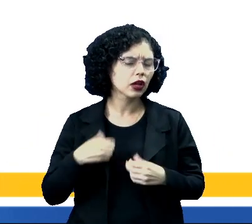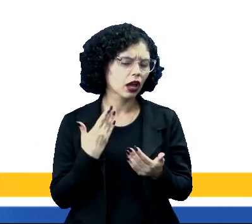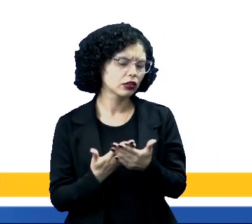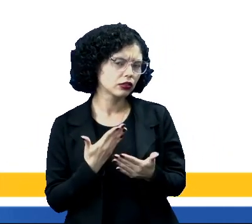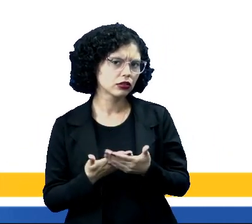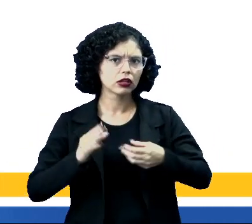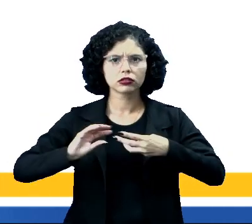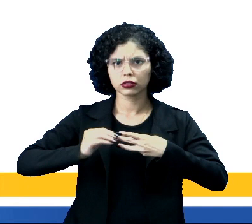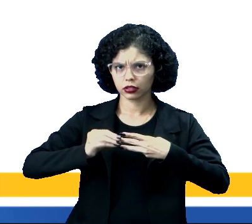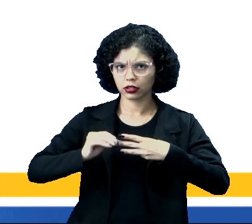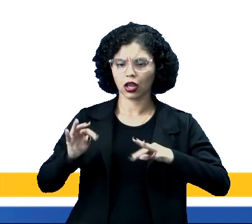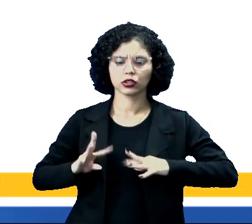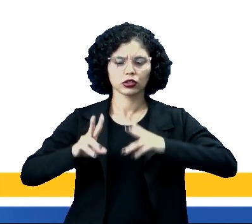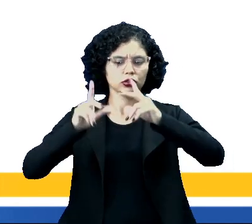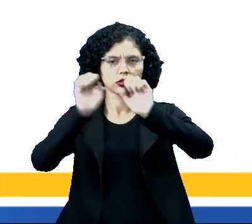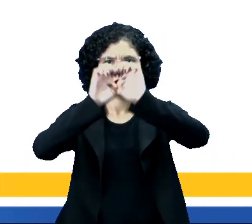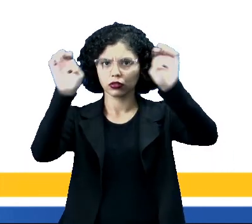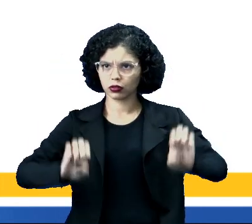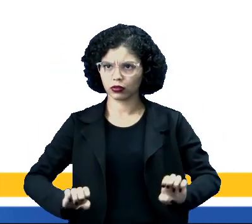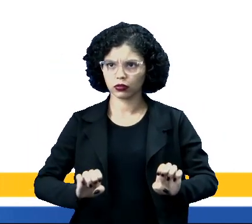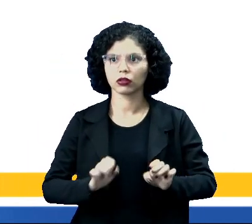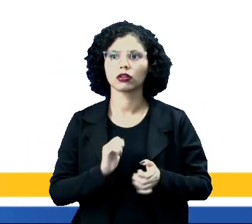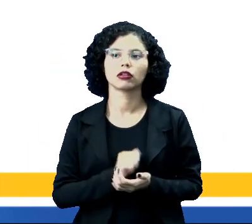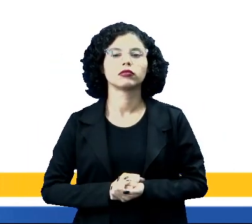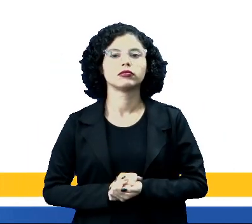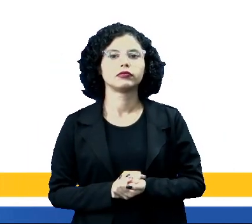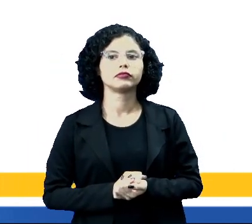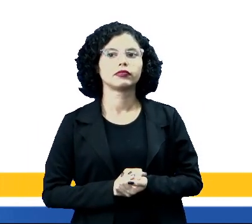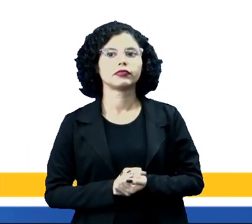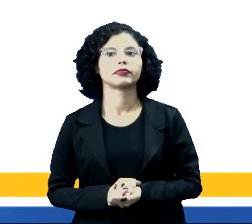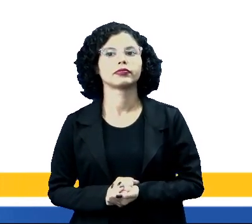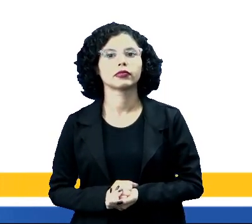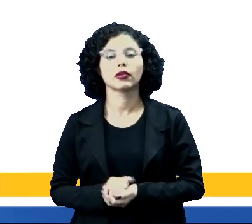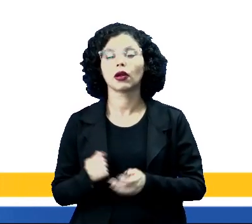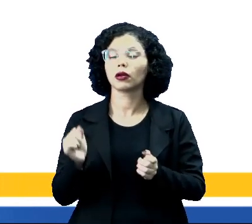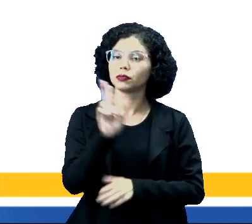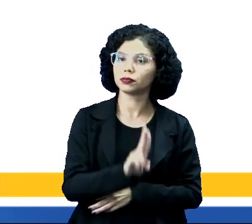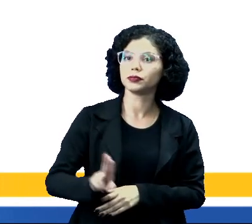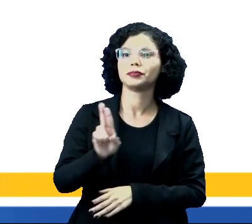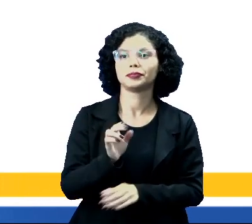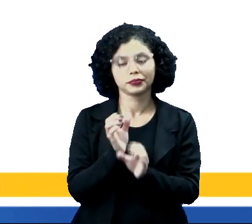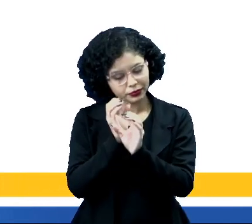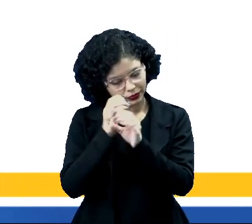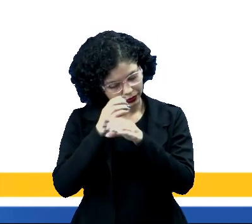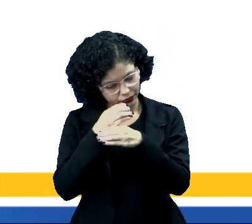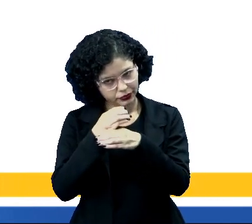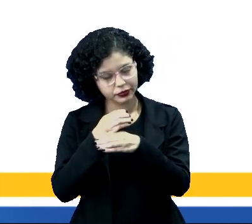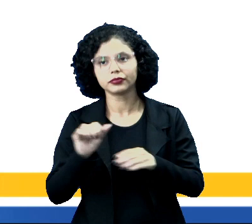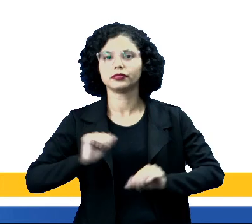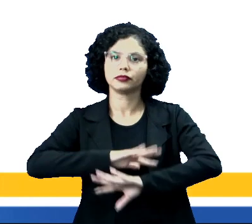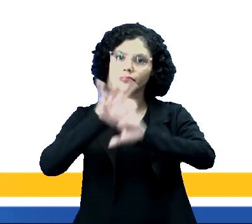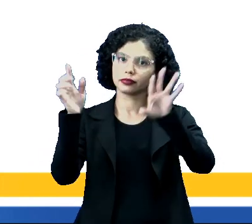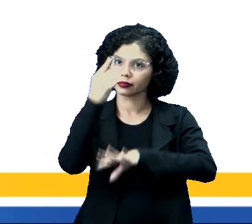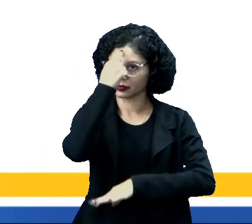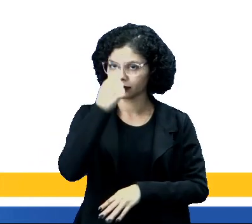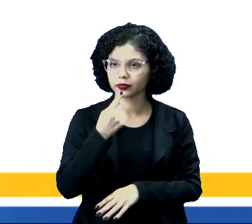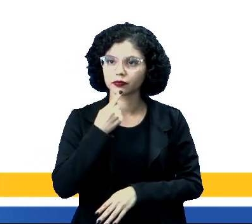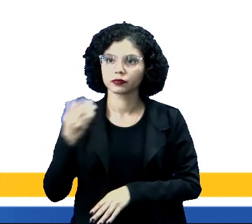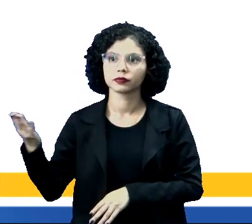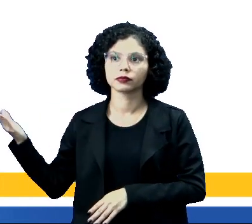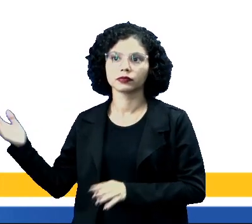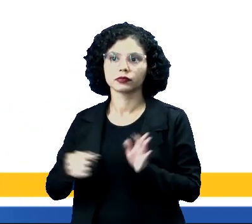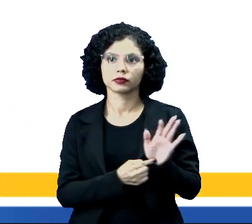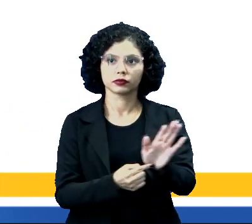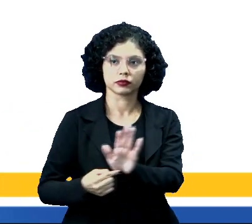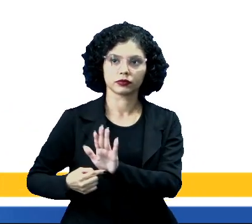estudo das células e todas as suas partes integrantes vai ser aí esse instrumento tão importante. Claro que essa imagem que está sendo